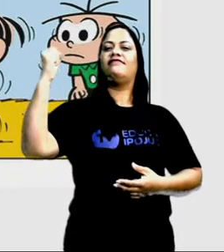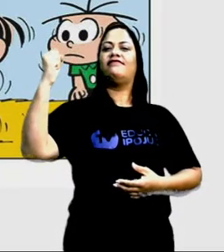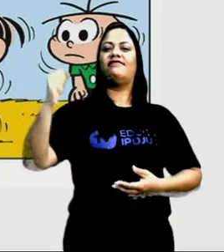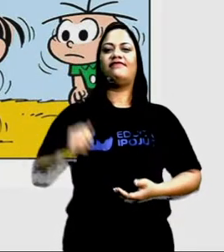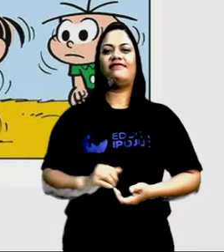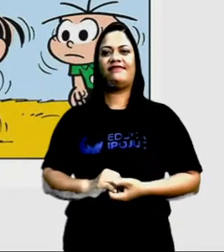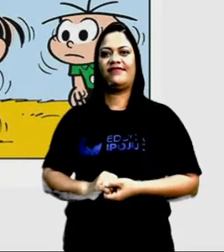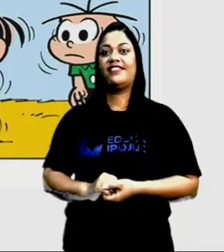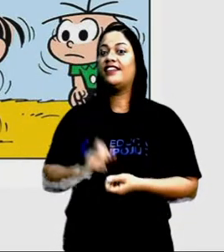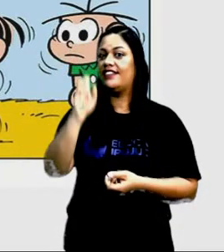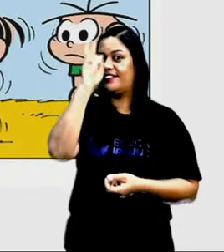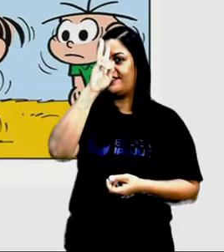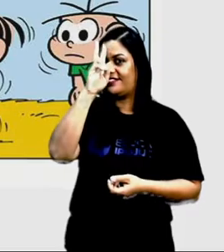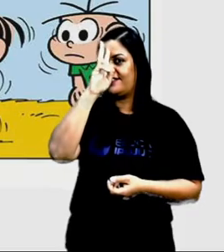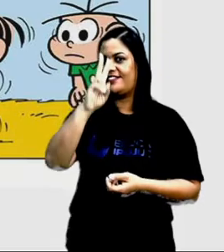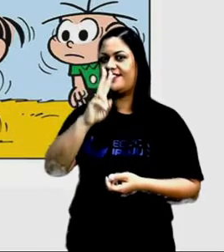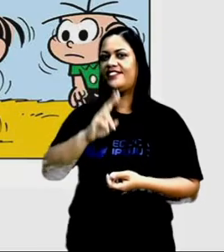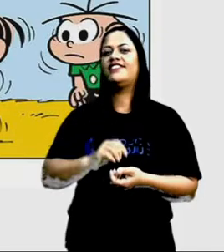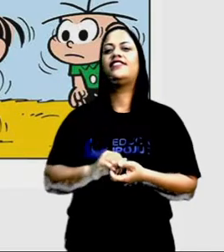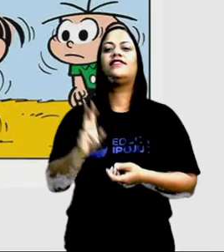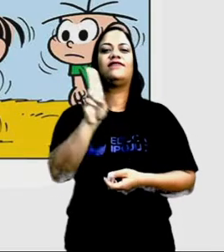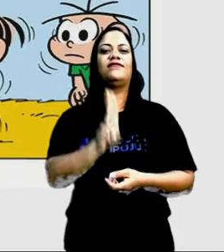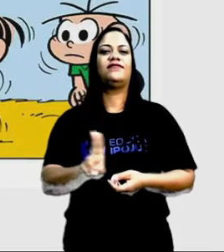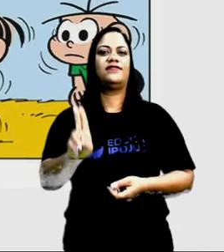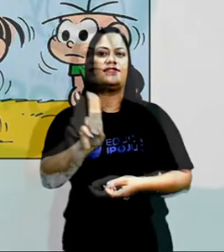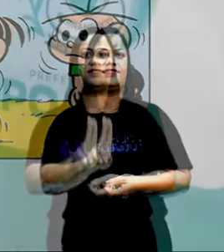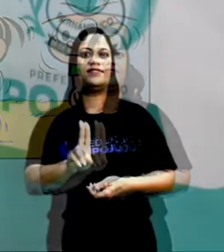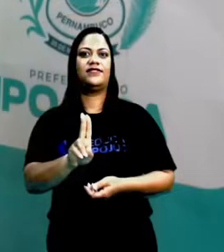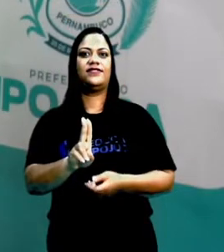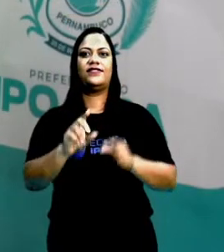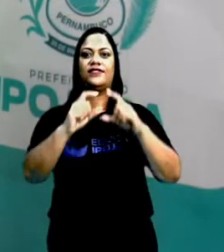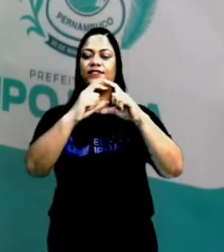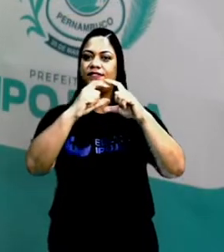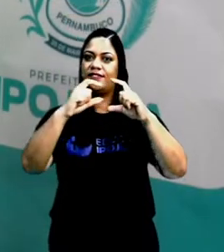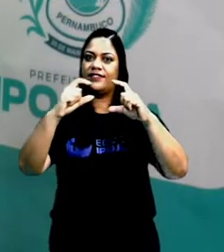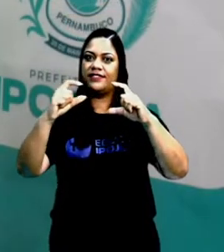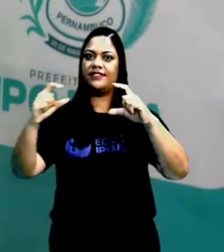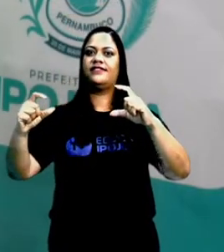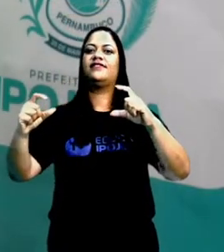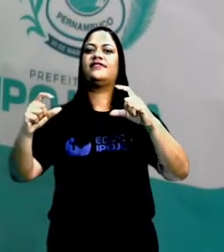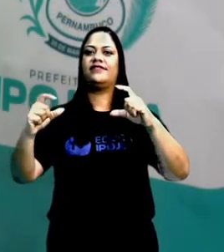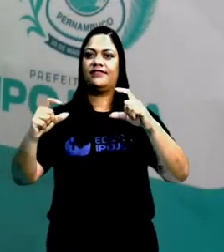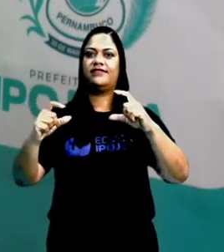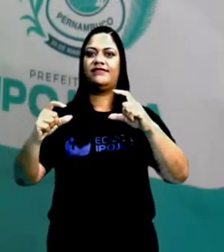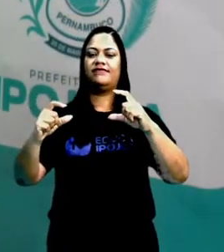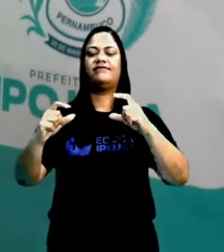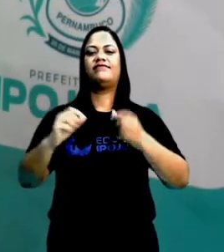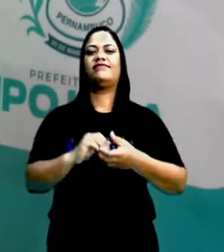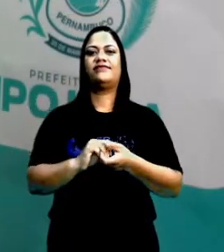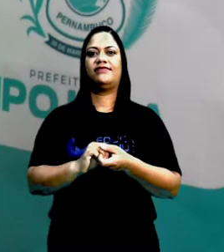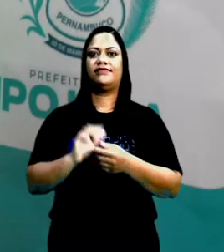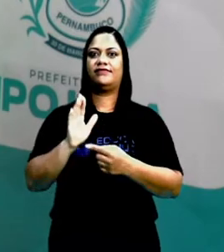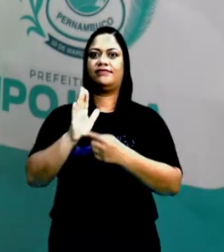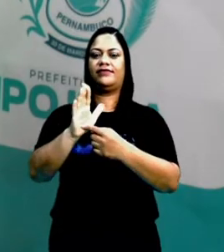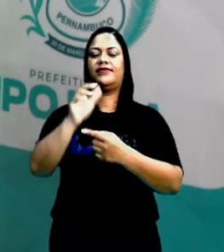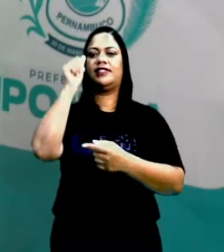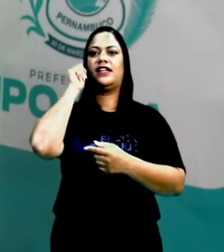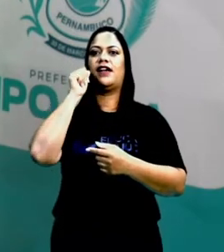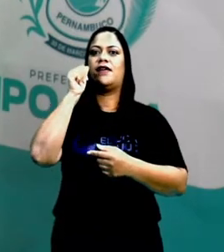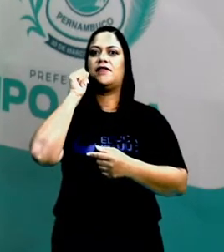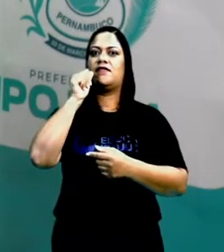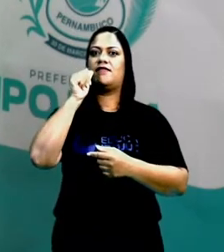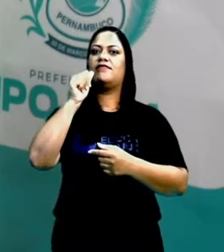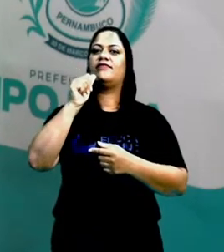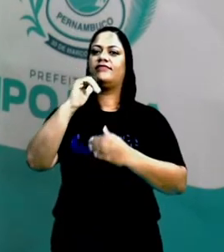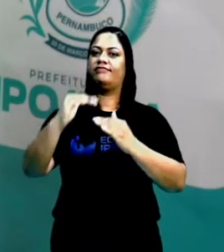Então essa historinha aqui usou a tira para engrandecer, né? Para colocar a mulher para cima,